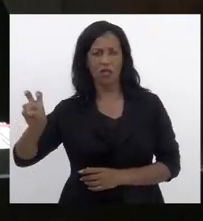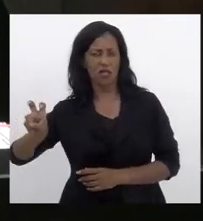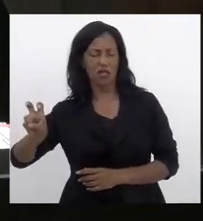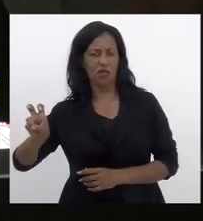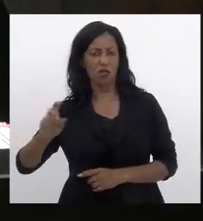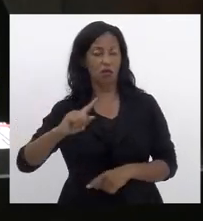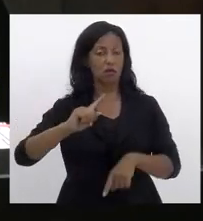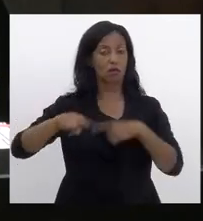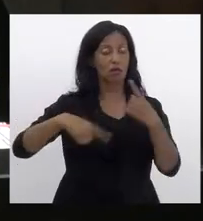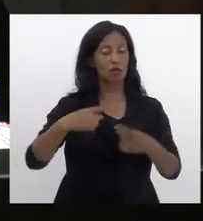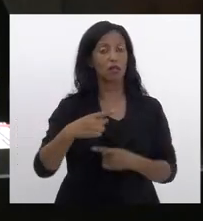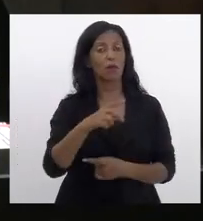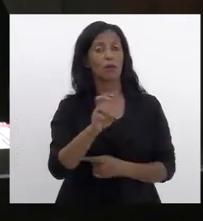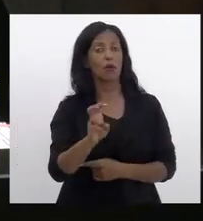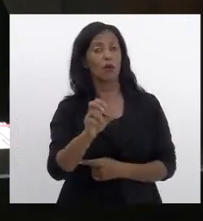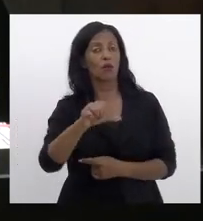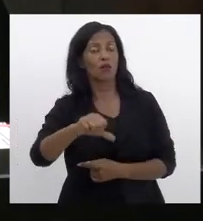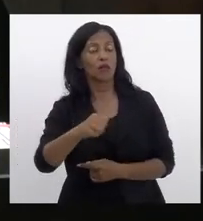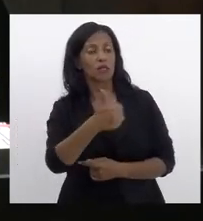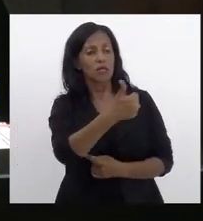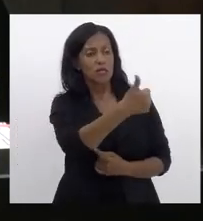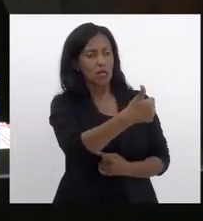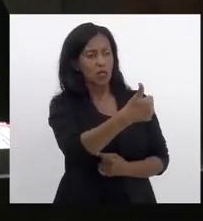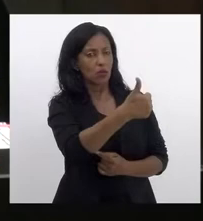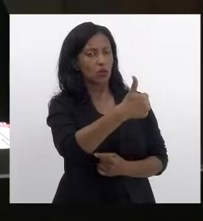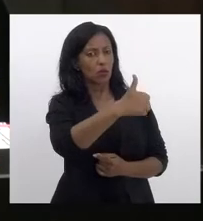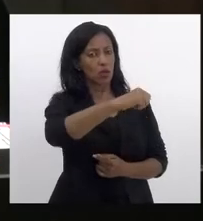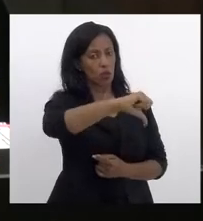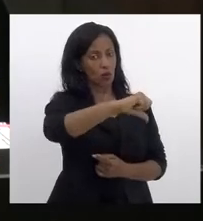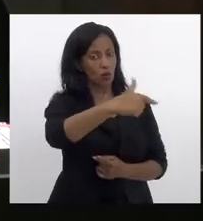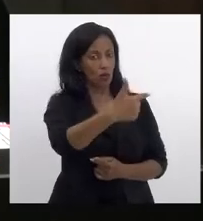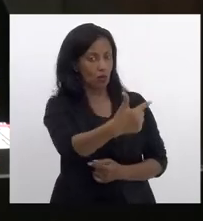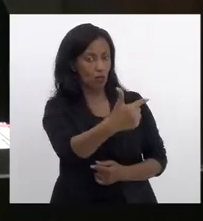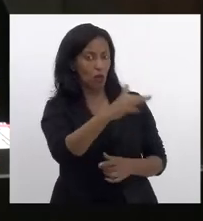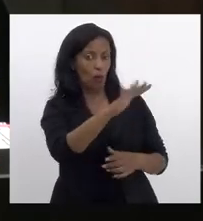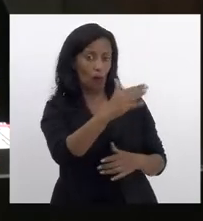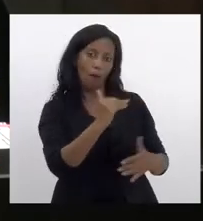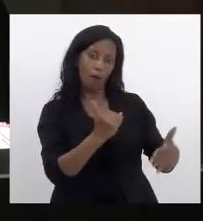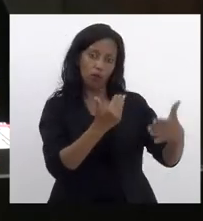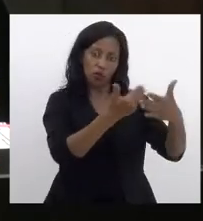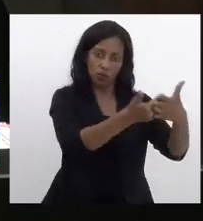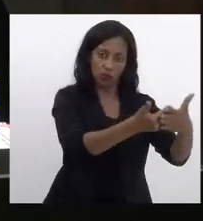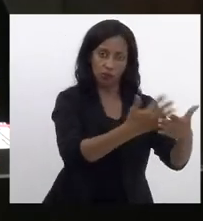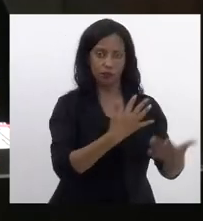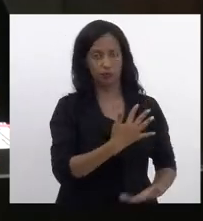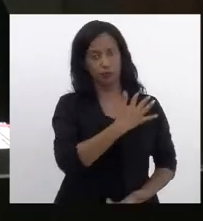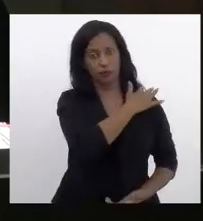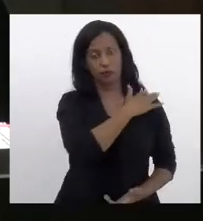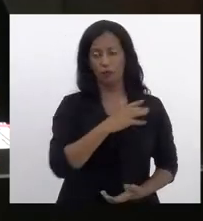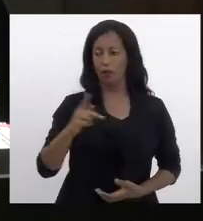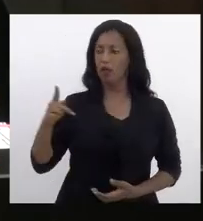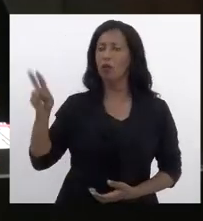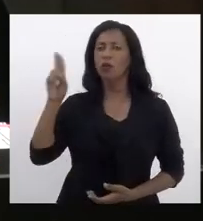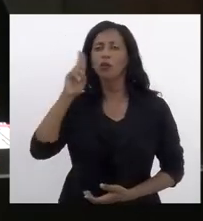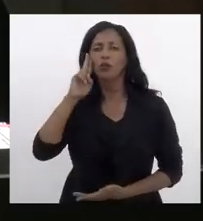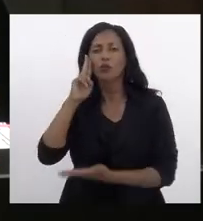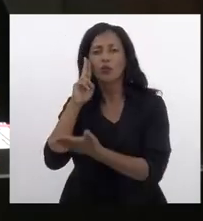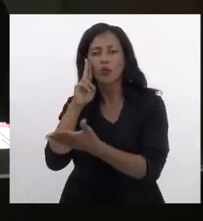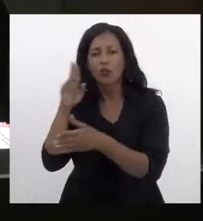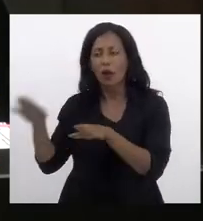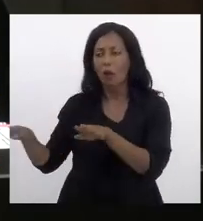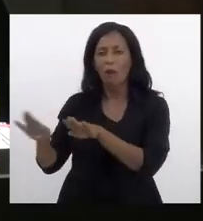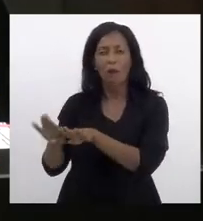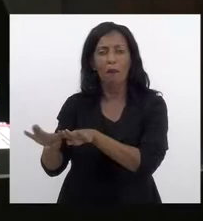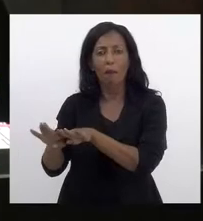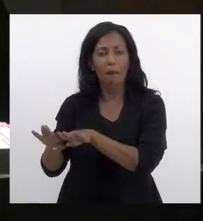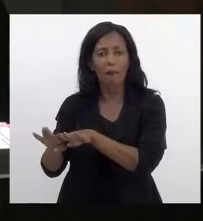195%. E depois, em 95, 192%. Pode chegar o oficial... E o praça se estabiliza desde